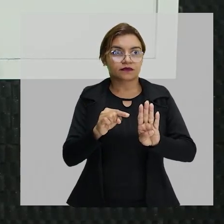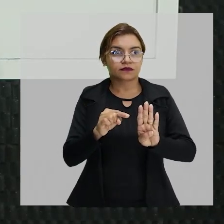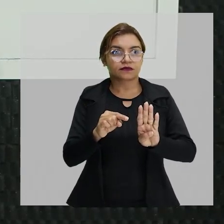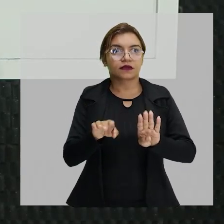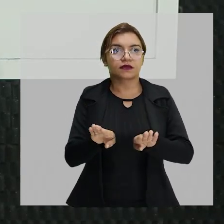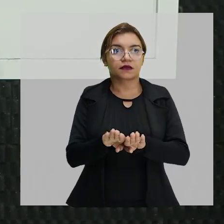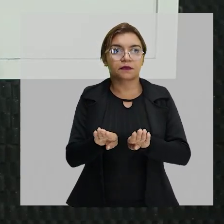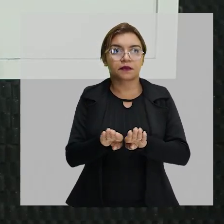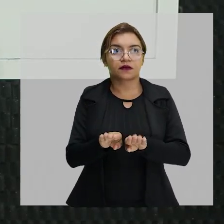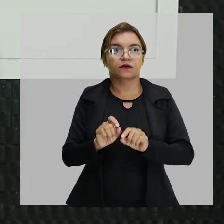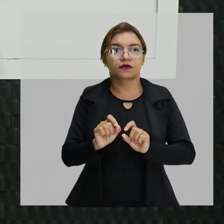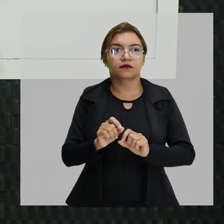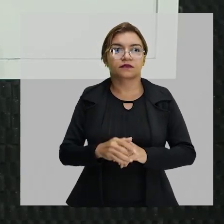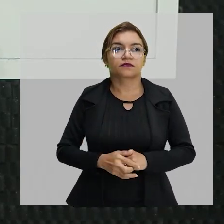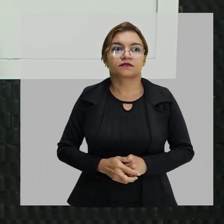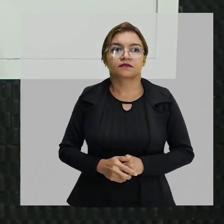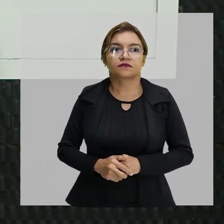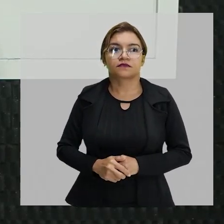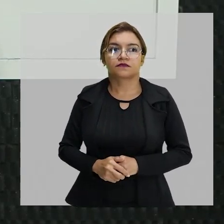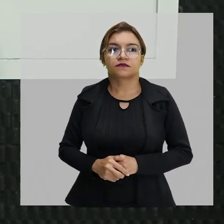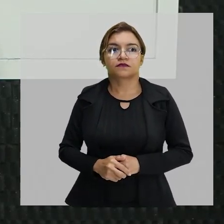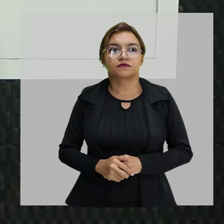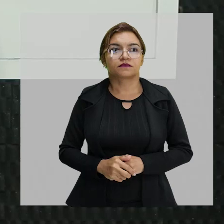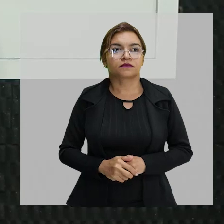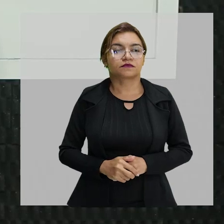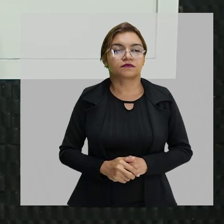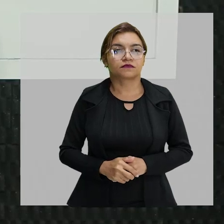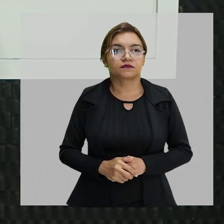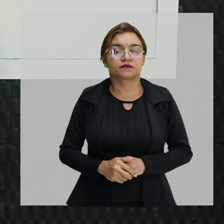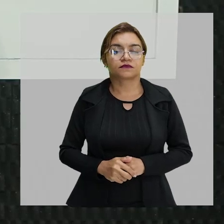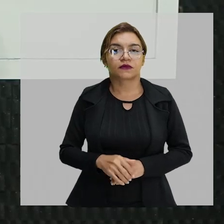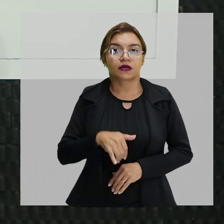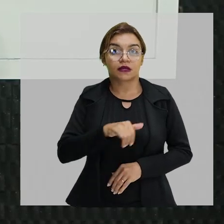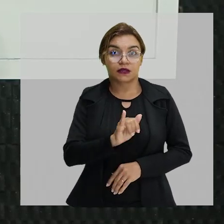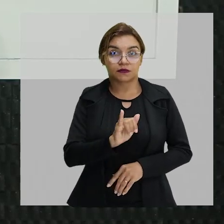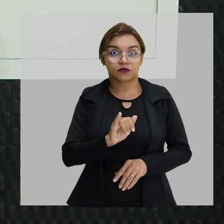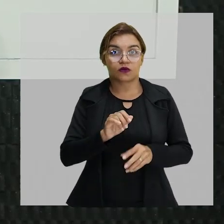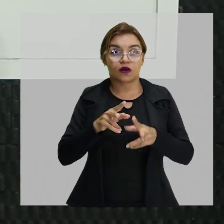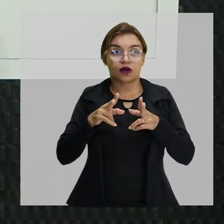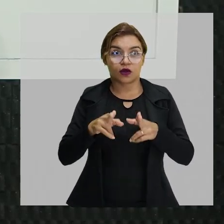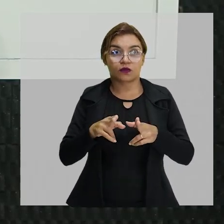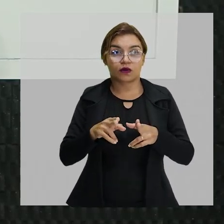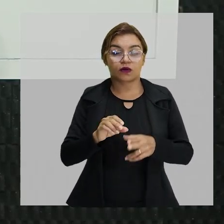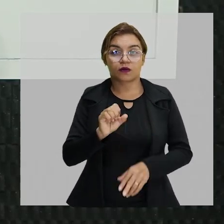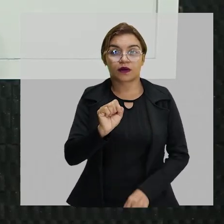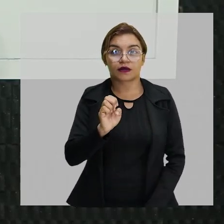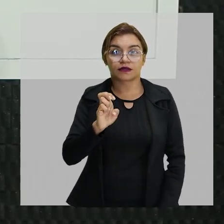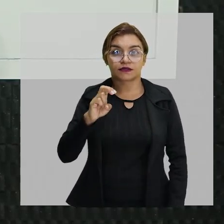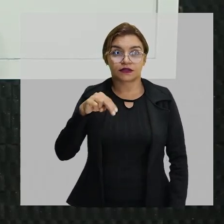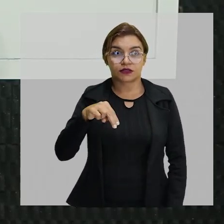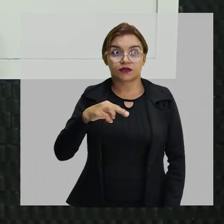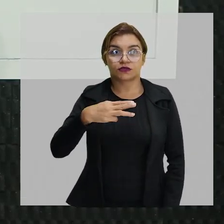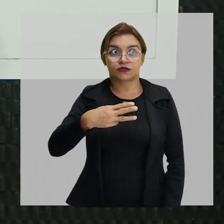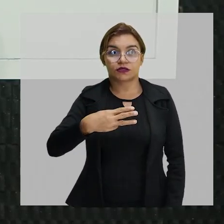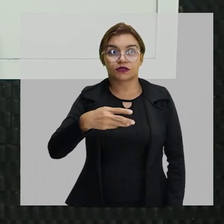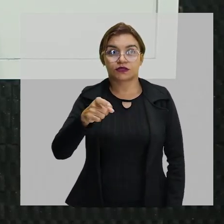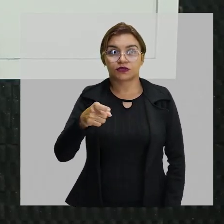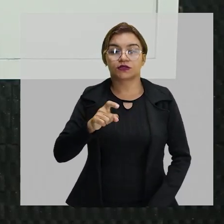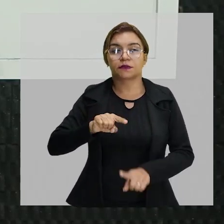vai ser igual ao seno de 3x mais o seno de x.